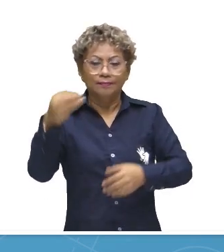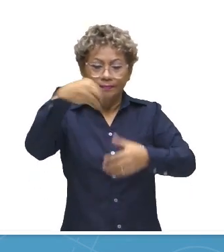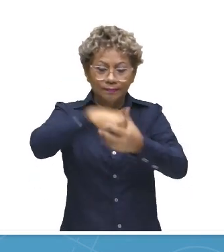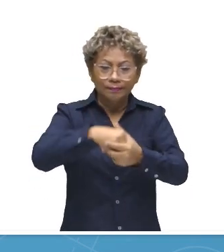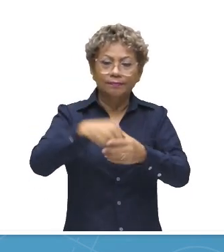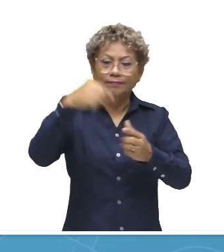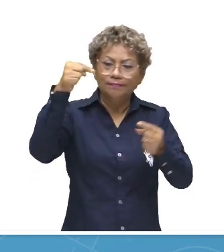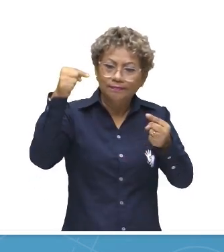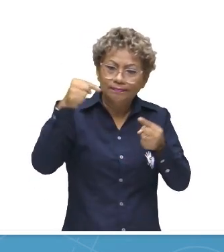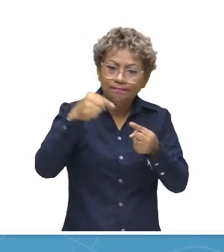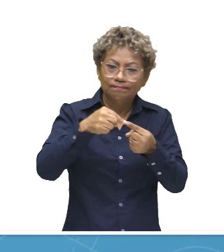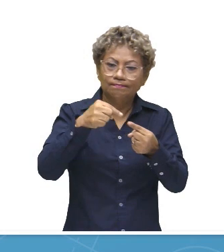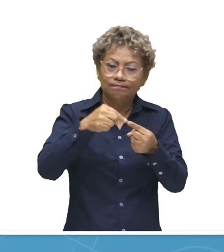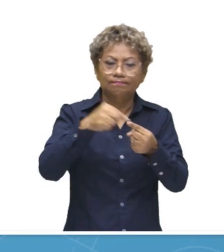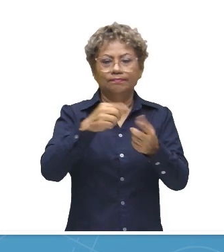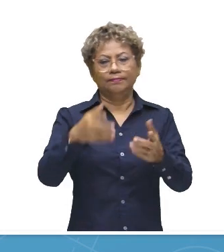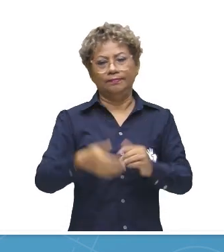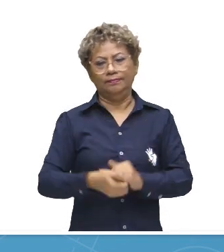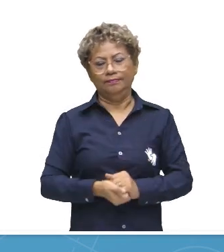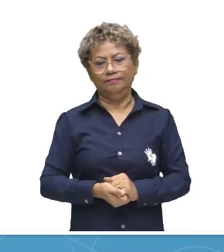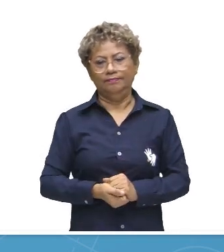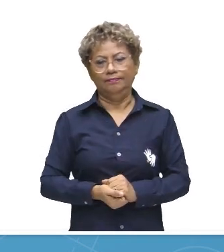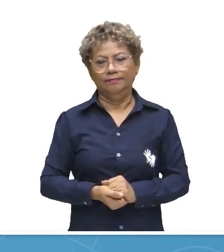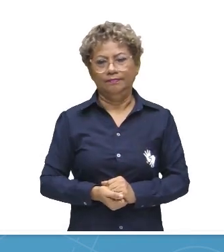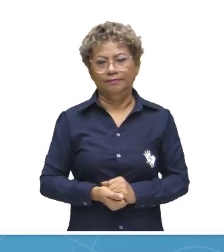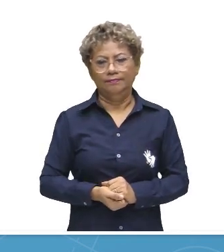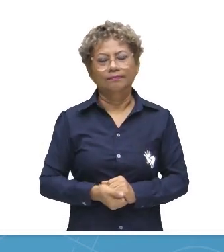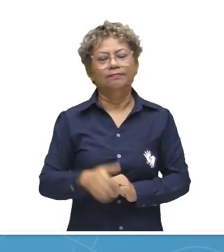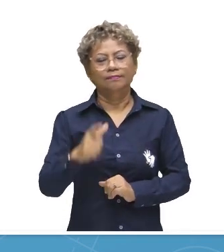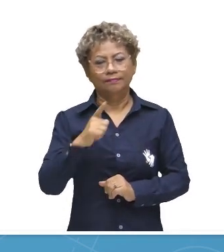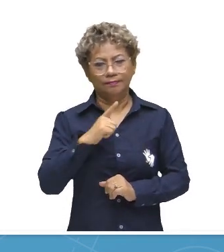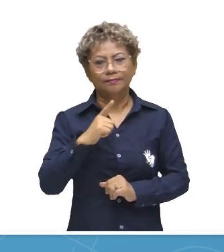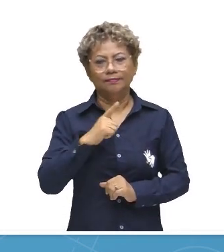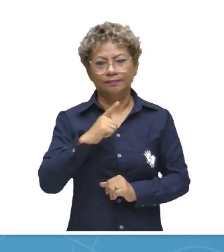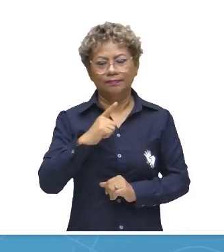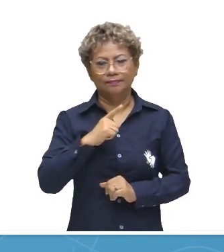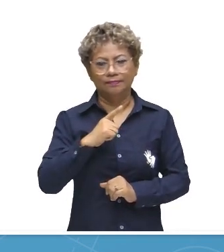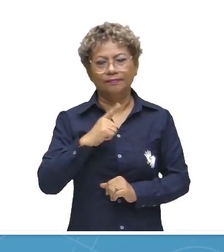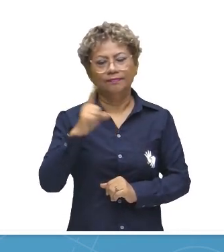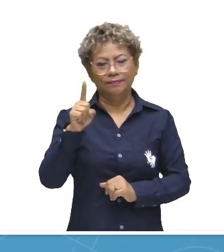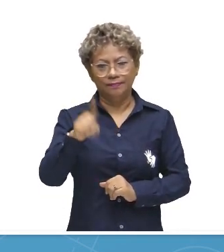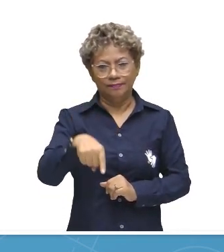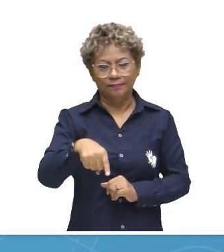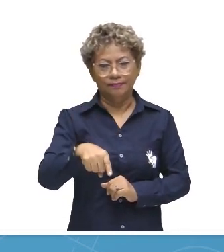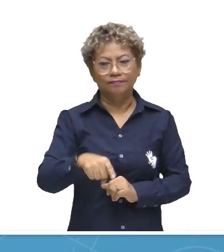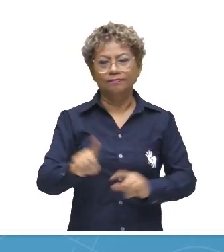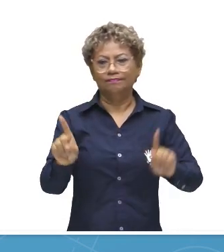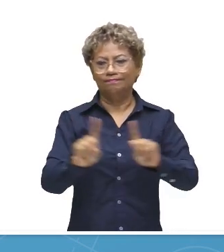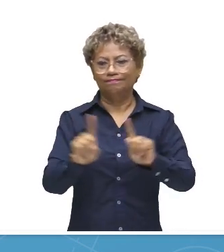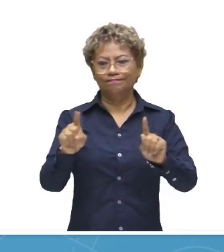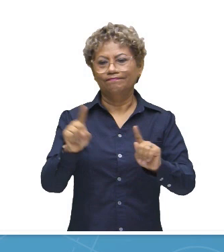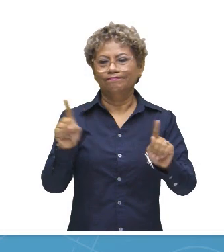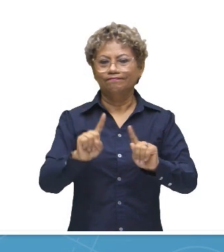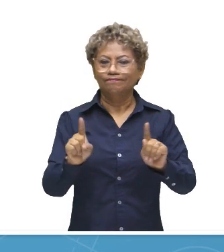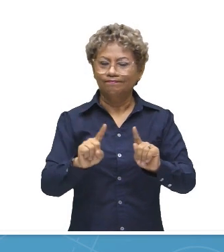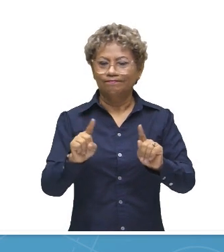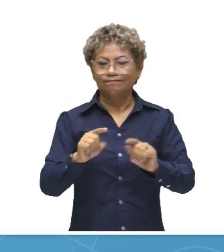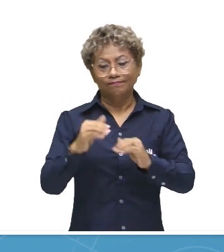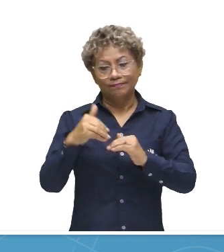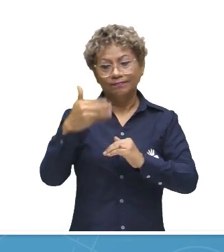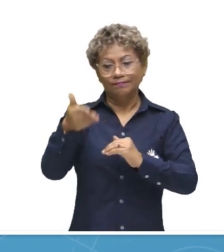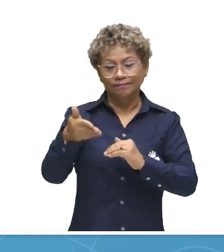os pontos do segmento que estão inseridos no polígono pertencem ao polígono. Quando ele não é convexo, a gente observa que